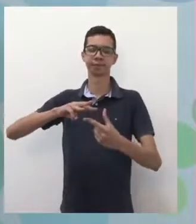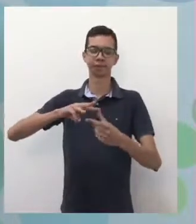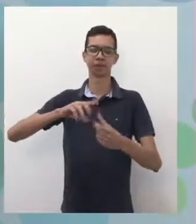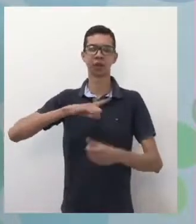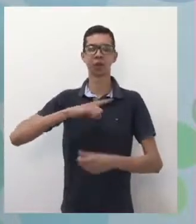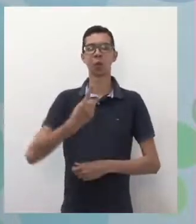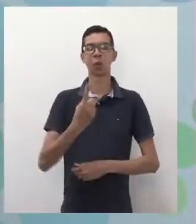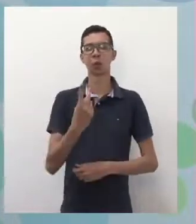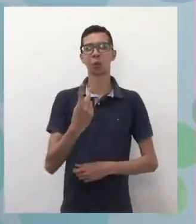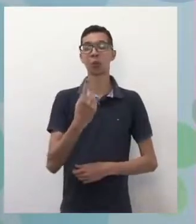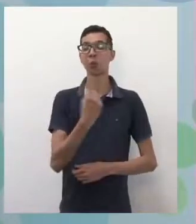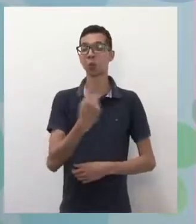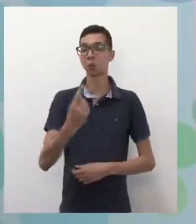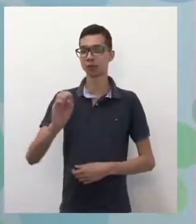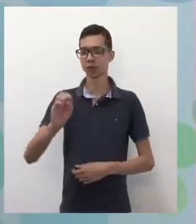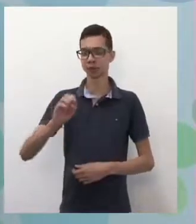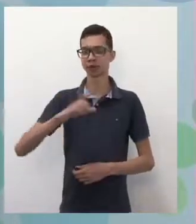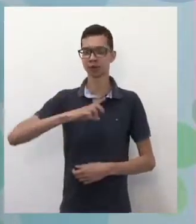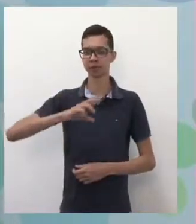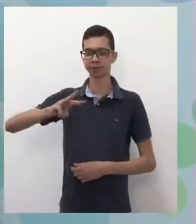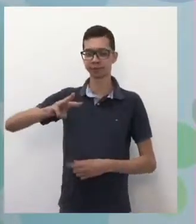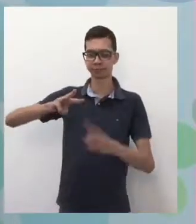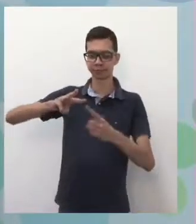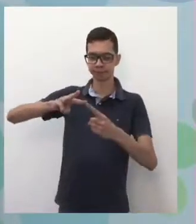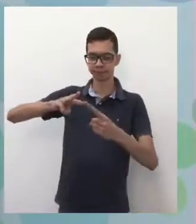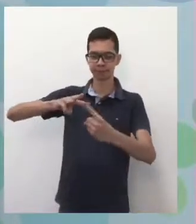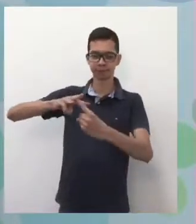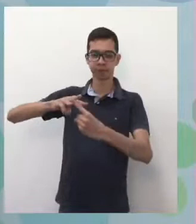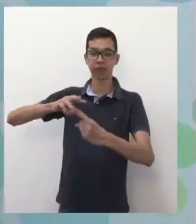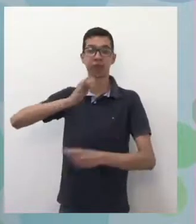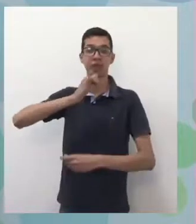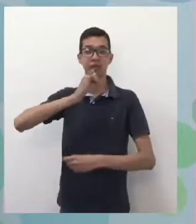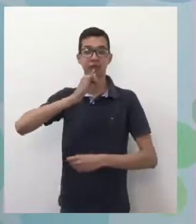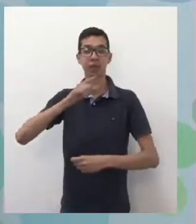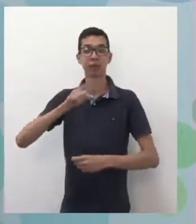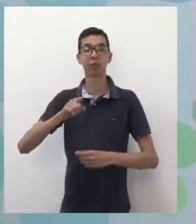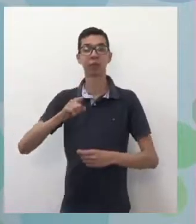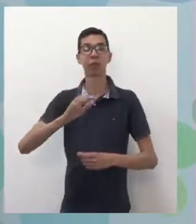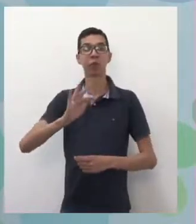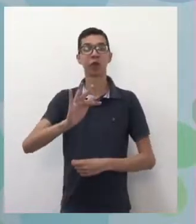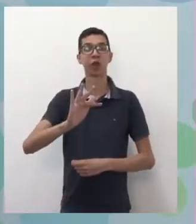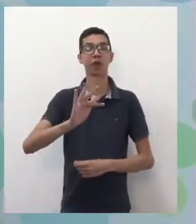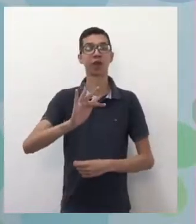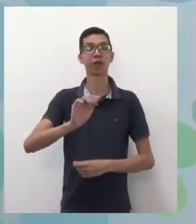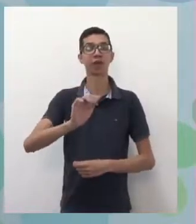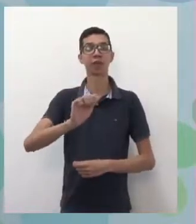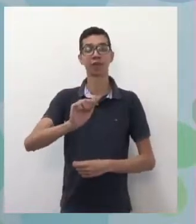né? Já, se você ligar aqui, ó, tá vendo, ó, fase